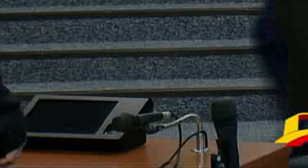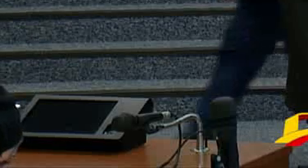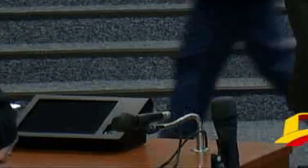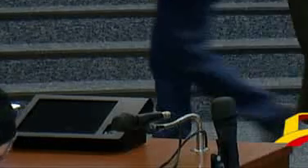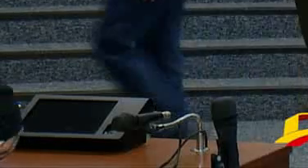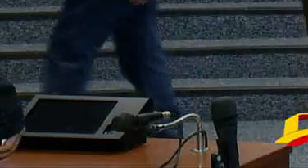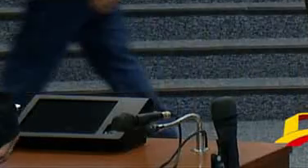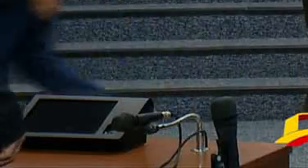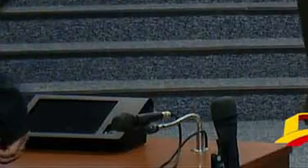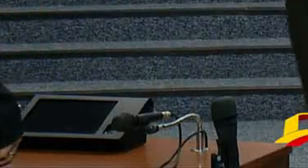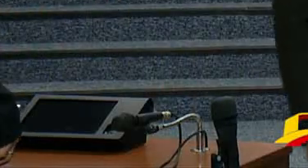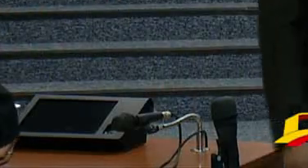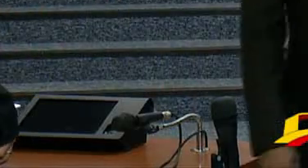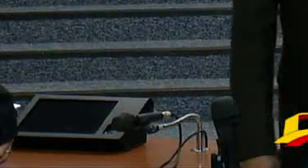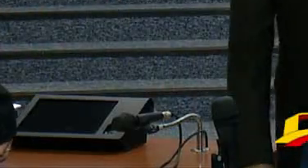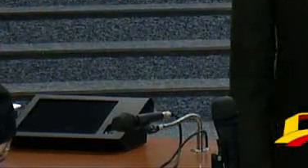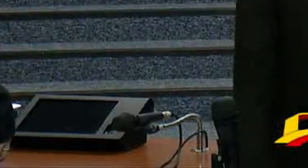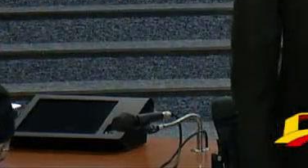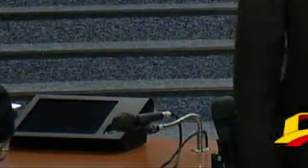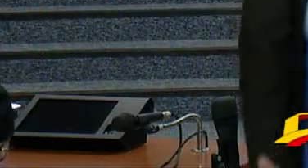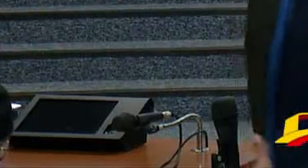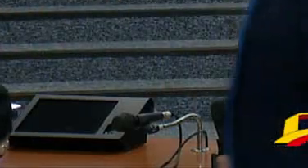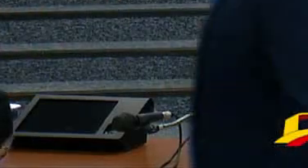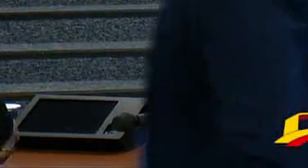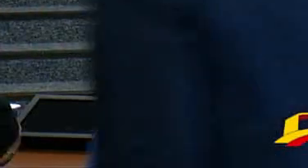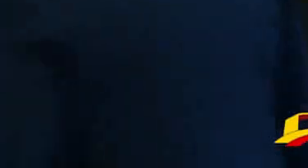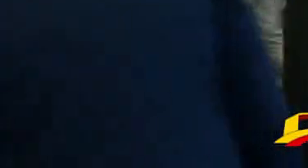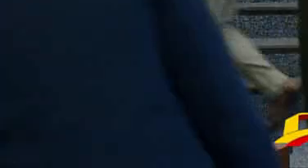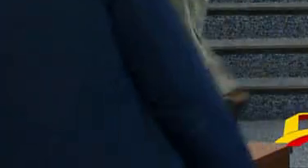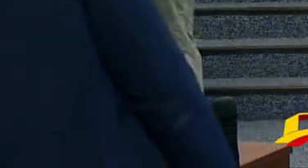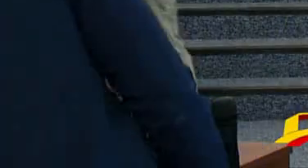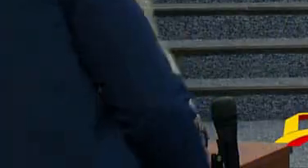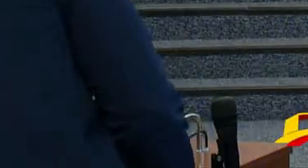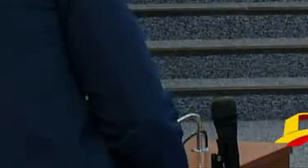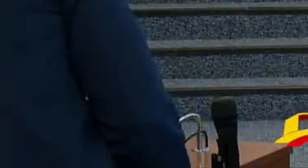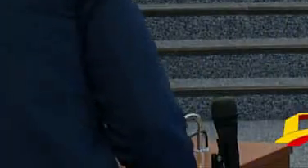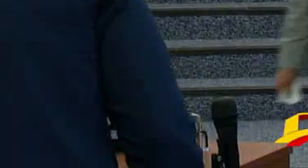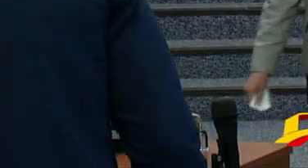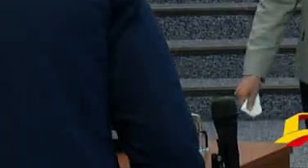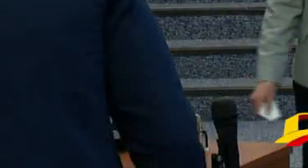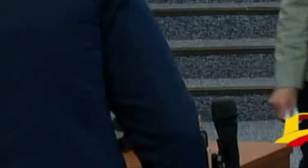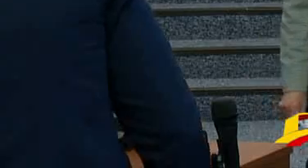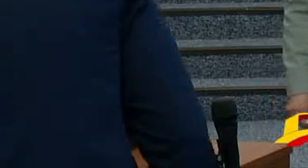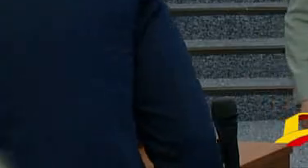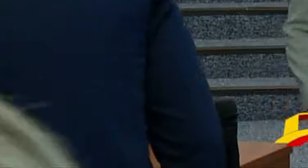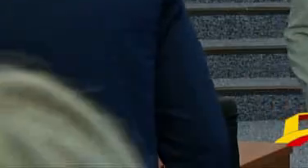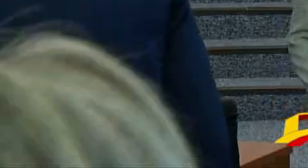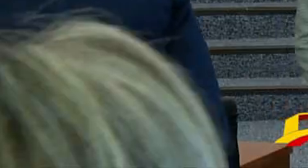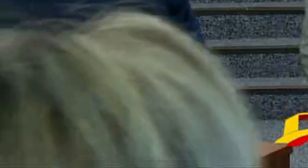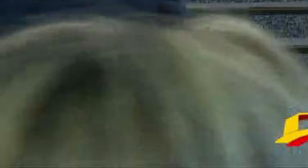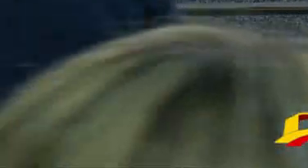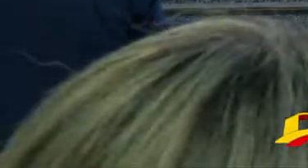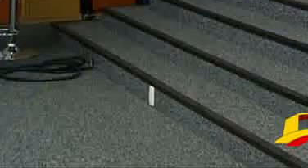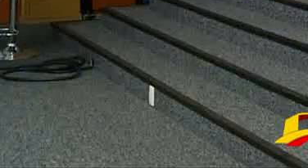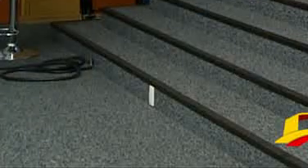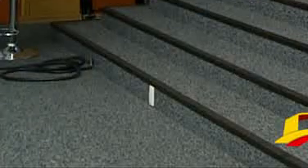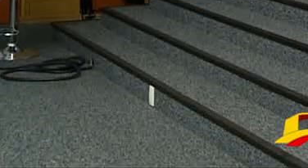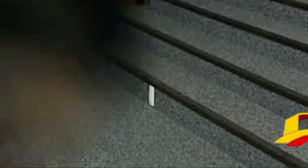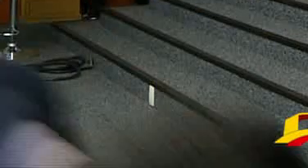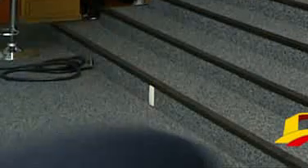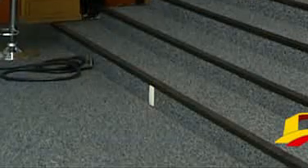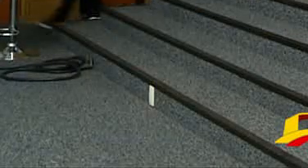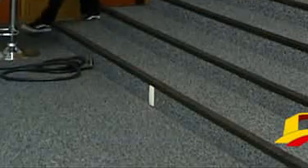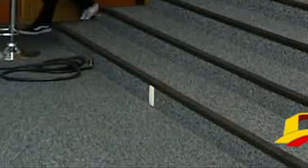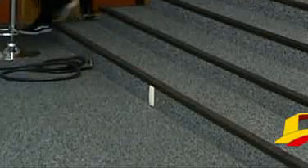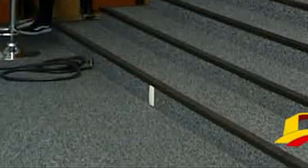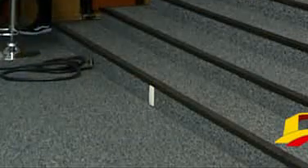projeto em segunda discussão 0327 Vereador Cristiano Passos Artigo 15 a 358 eu